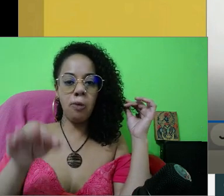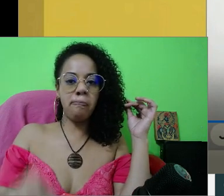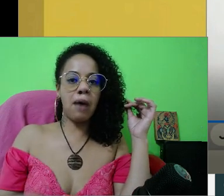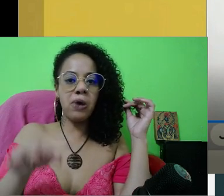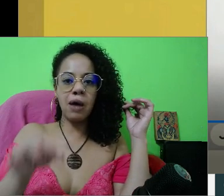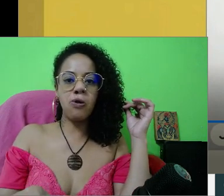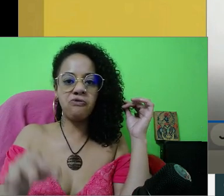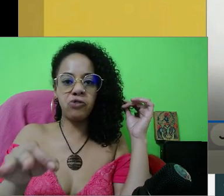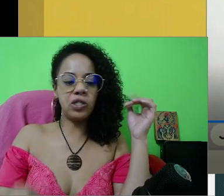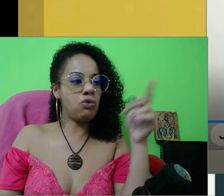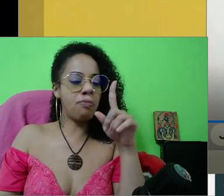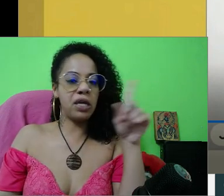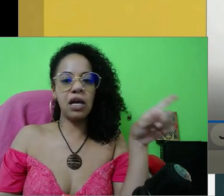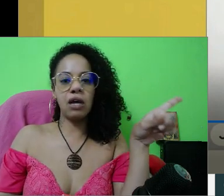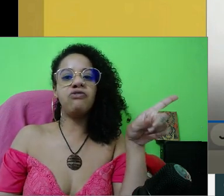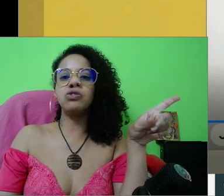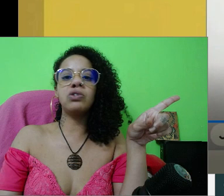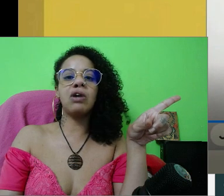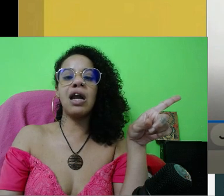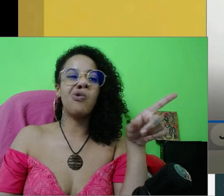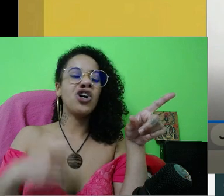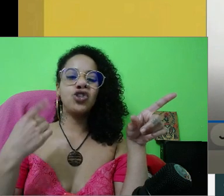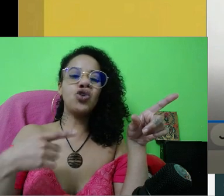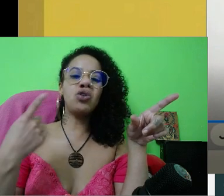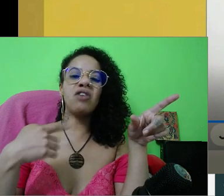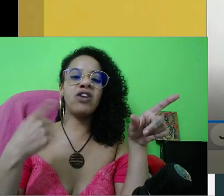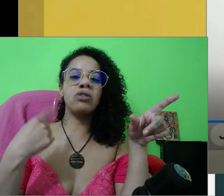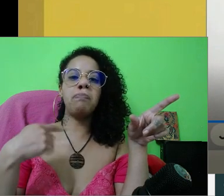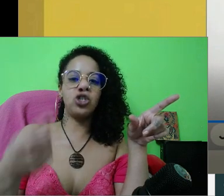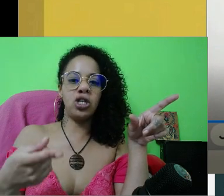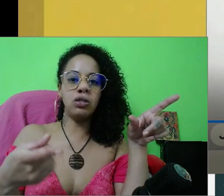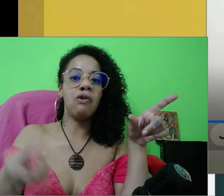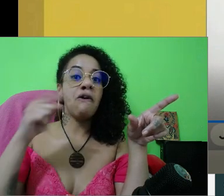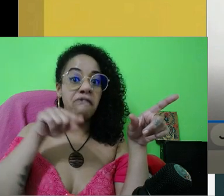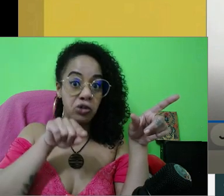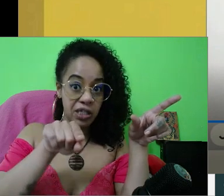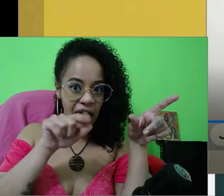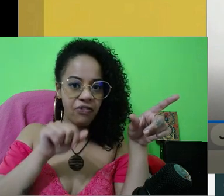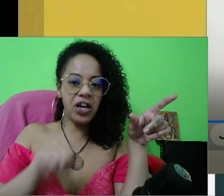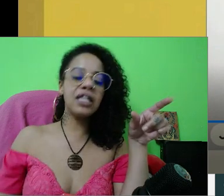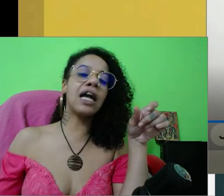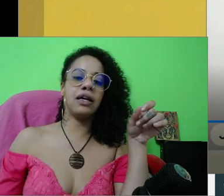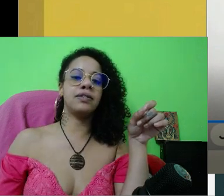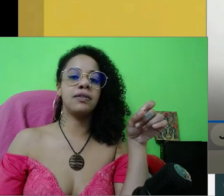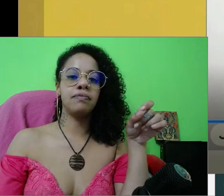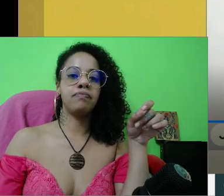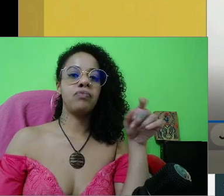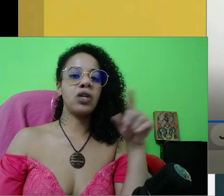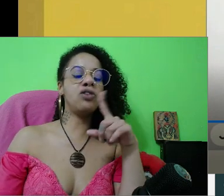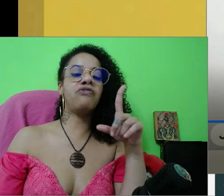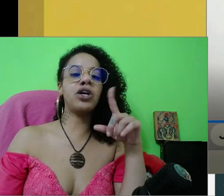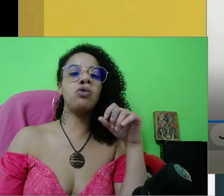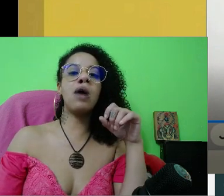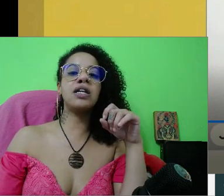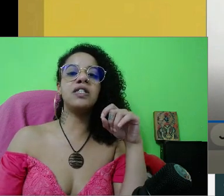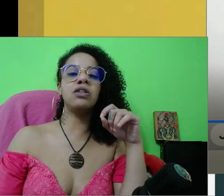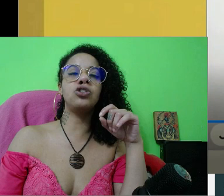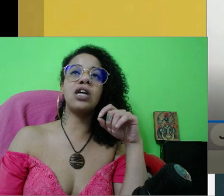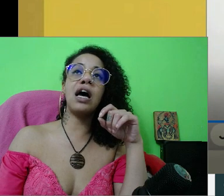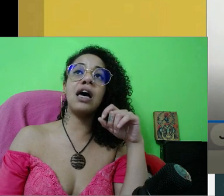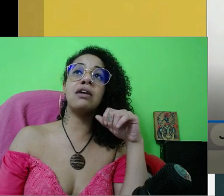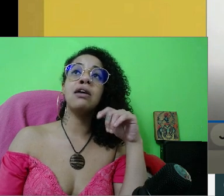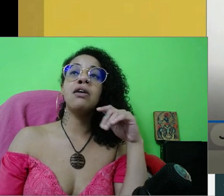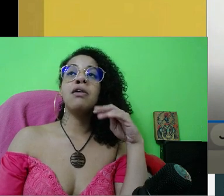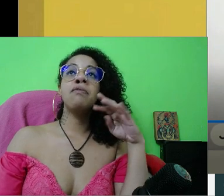o meu papo acabou com você no comentário que eu fiz no seu canal tudo que veio depois disso você que foi atrás e não foi com